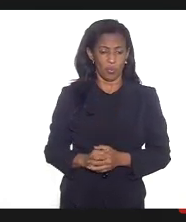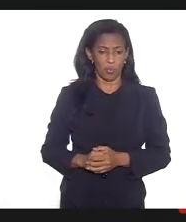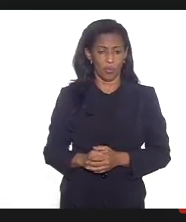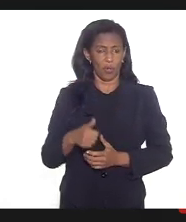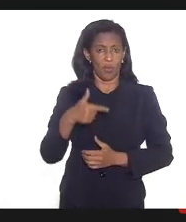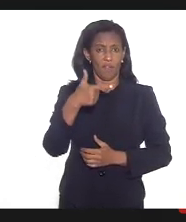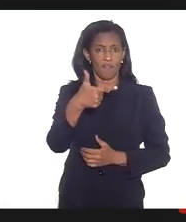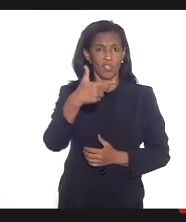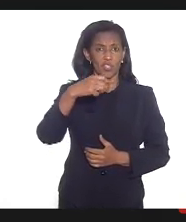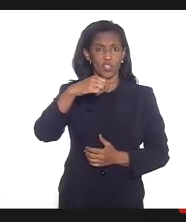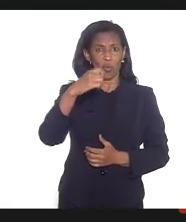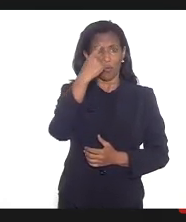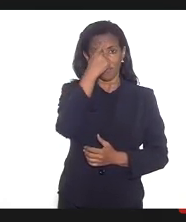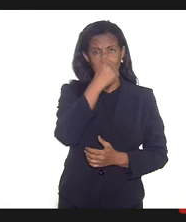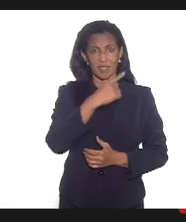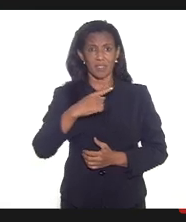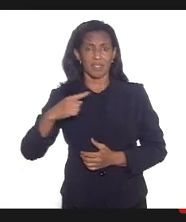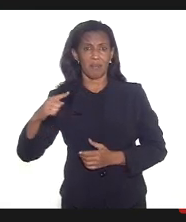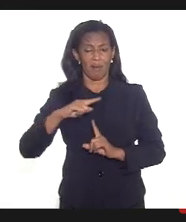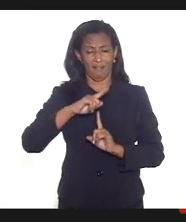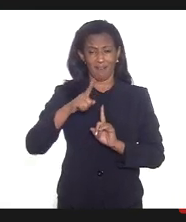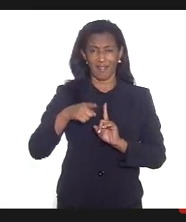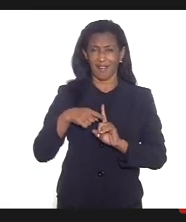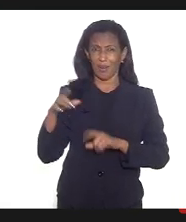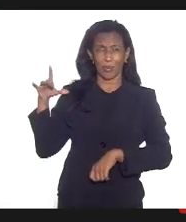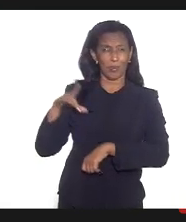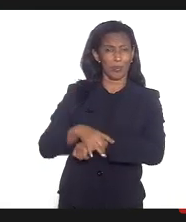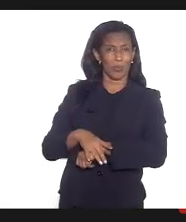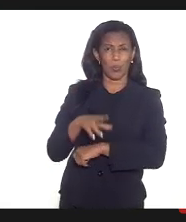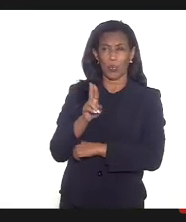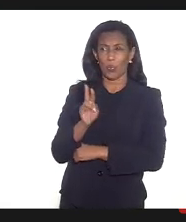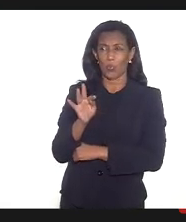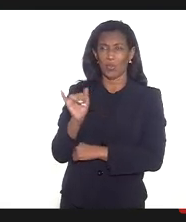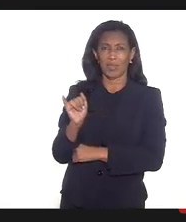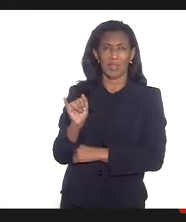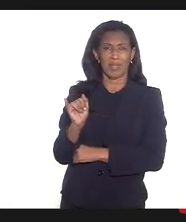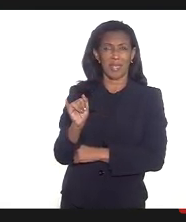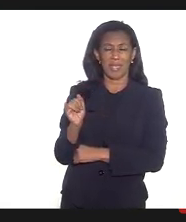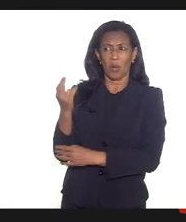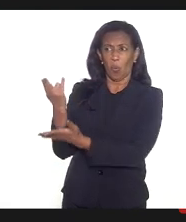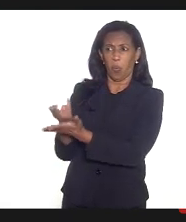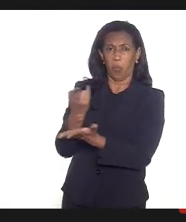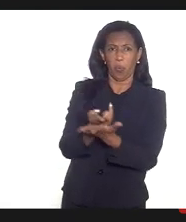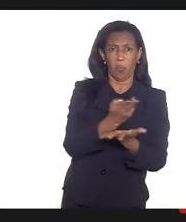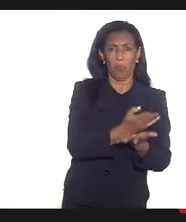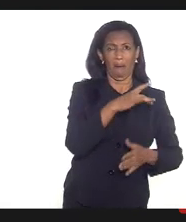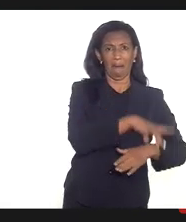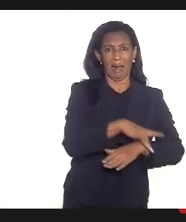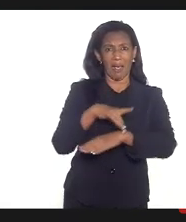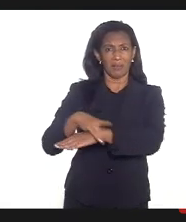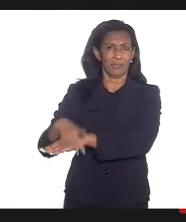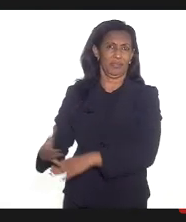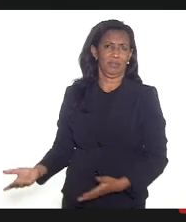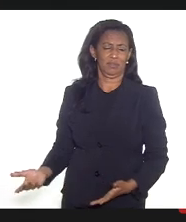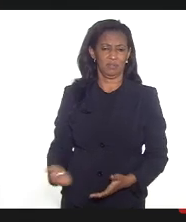29 semanas de gravidez que está gravíssima com a UTI senha de casos graves então